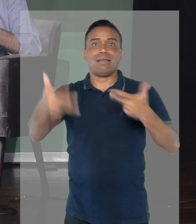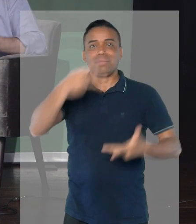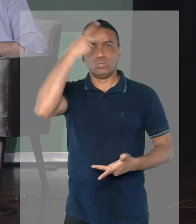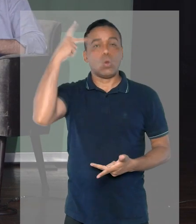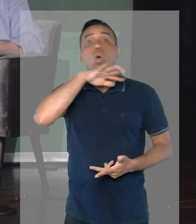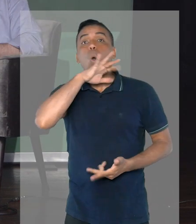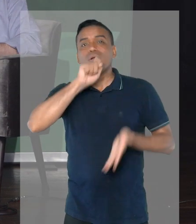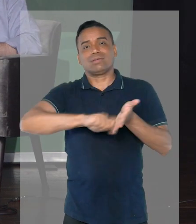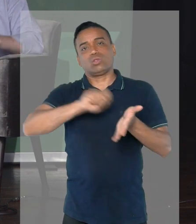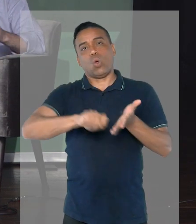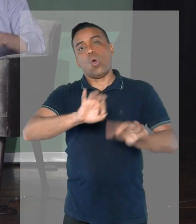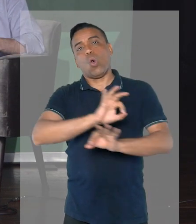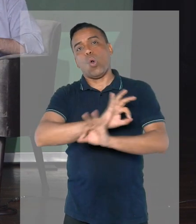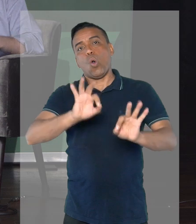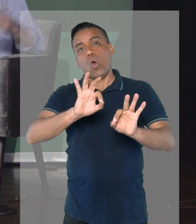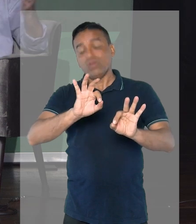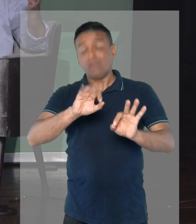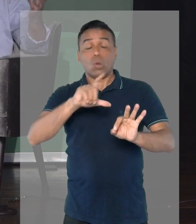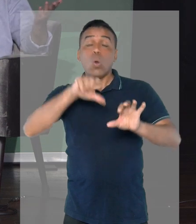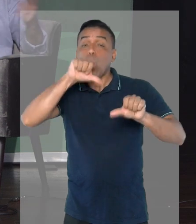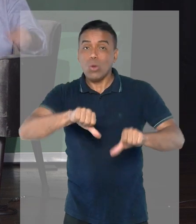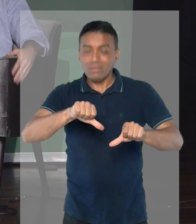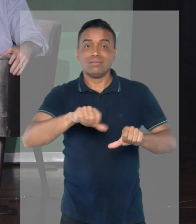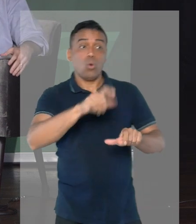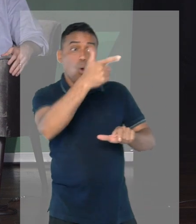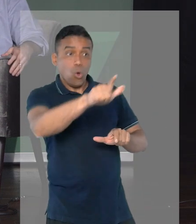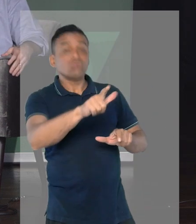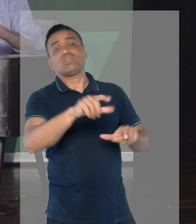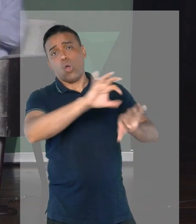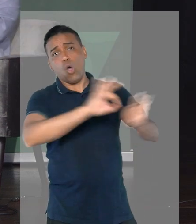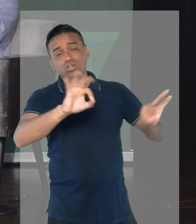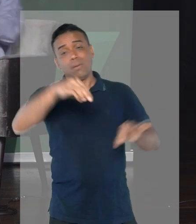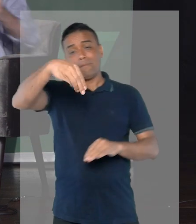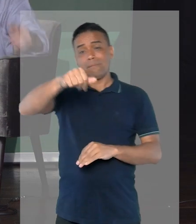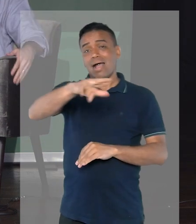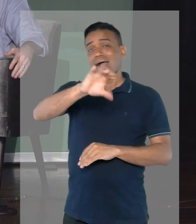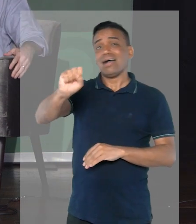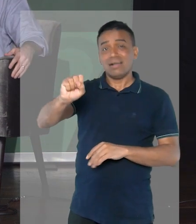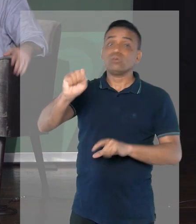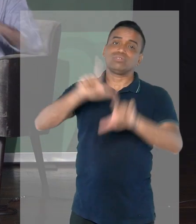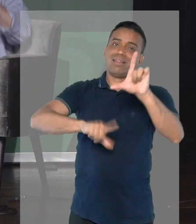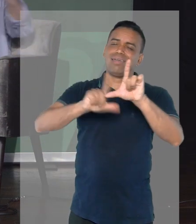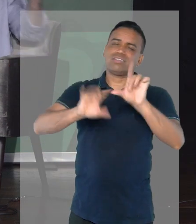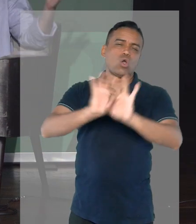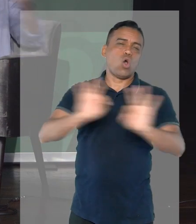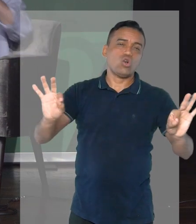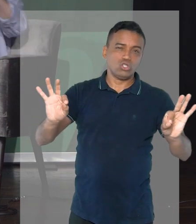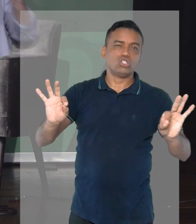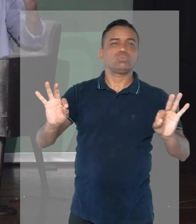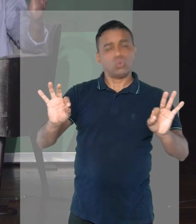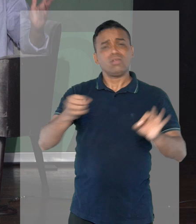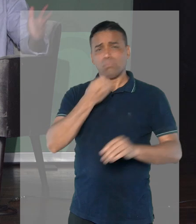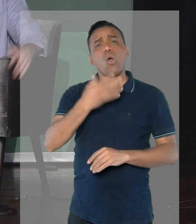Ruins mesmo, assim, né? Tem poetas ótimos na Letras hoje. O Jonas é um que está aqui. O Marcos é um ótimo poeta da Letras. Não vou citar todo mundo, que